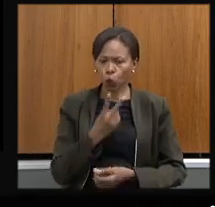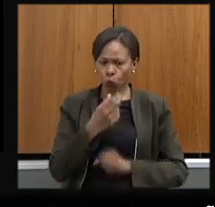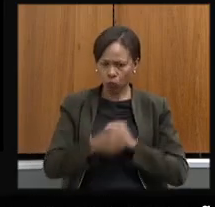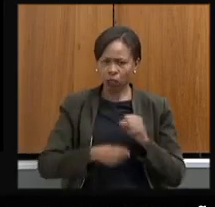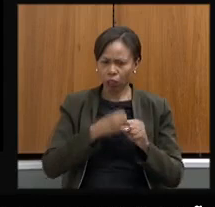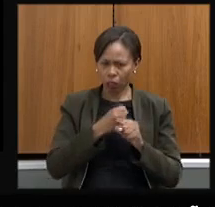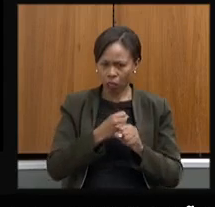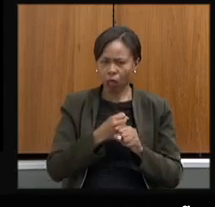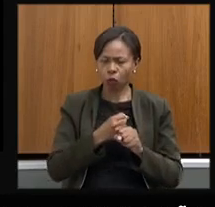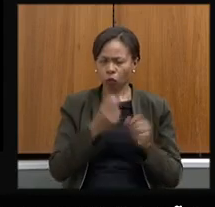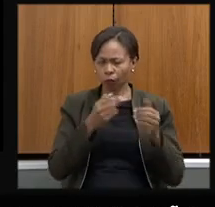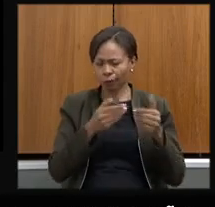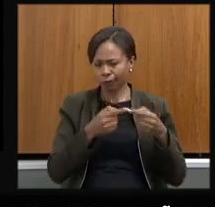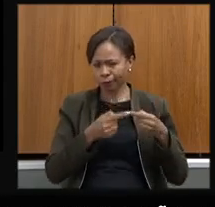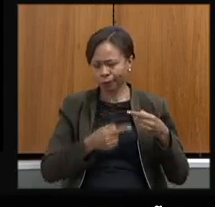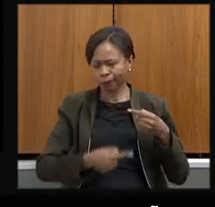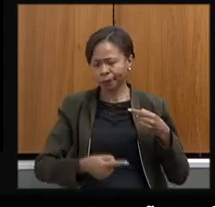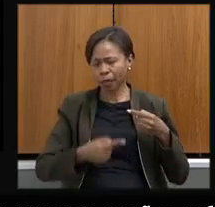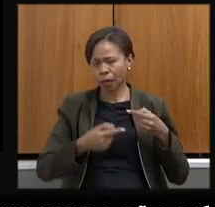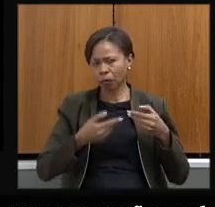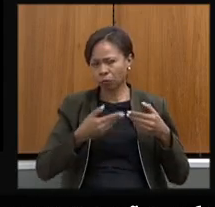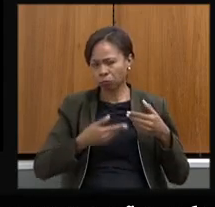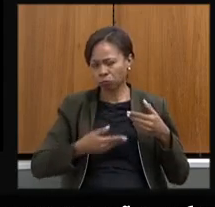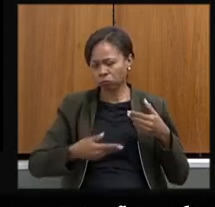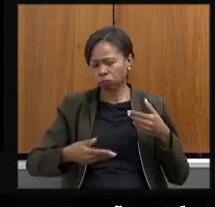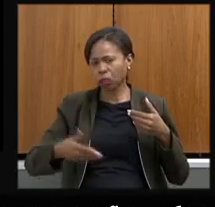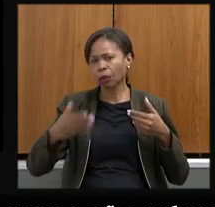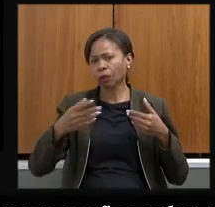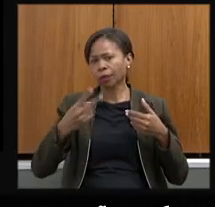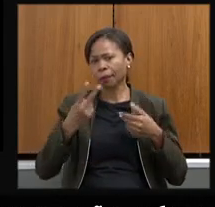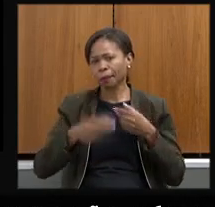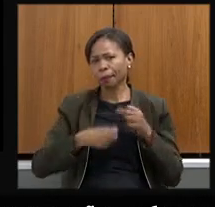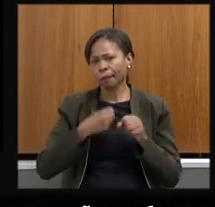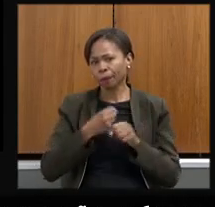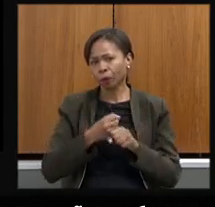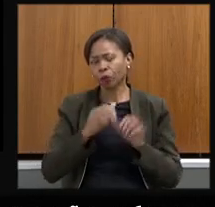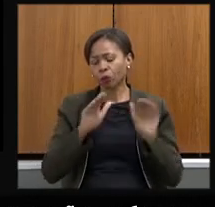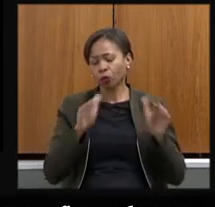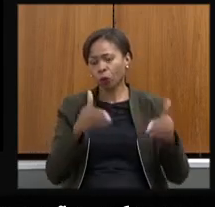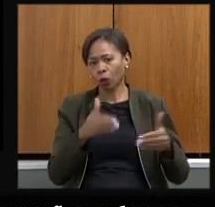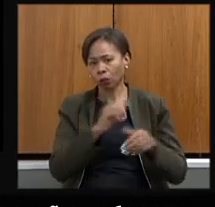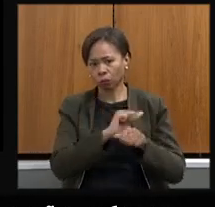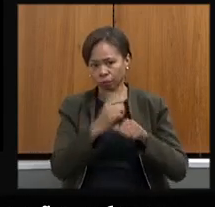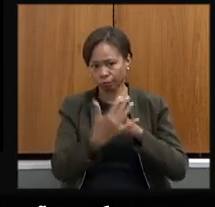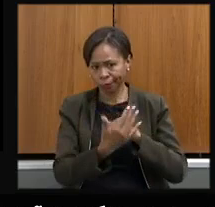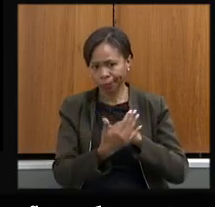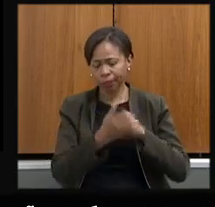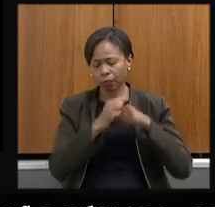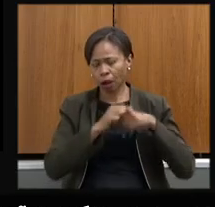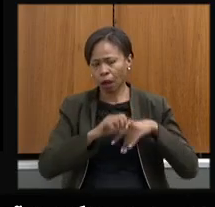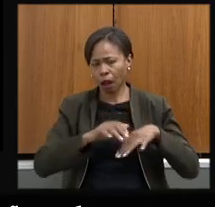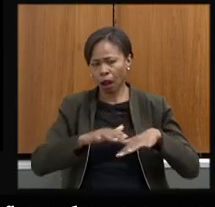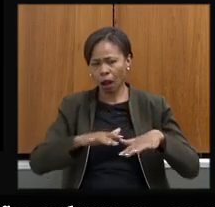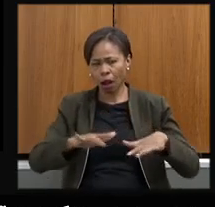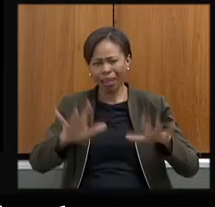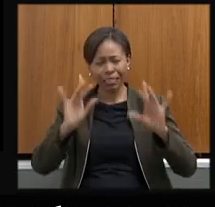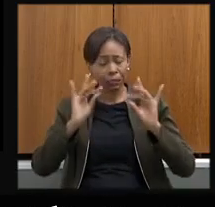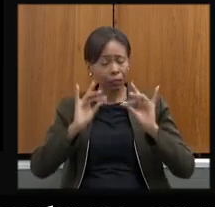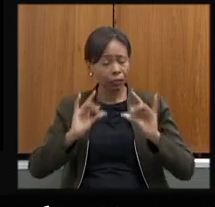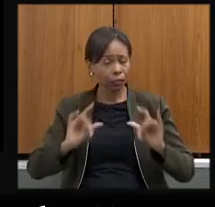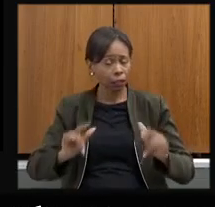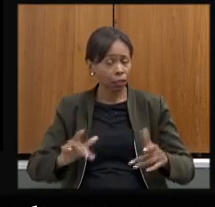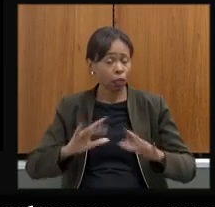de tema focado na questão do convite da pandemia que assolou a todos nós